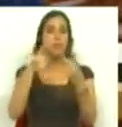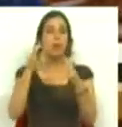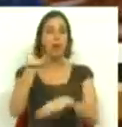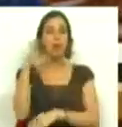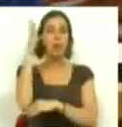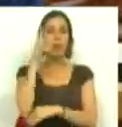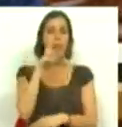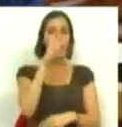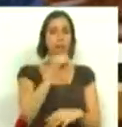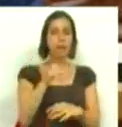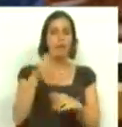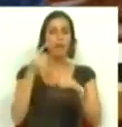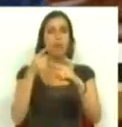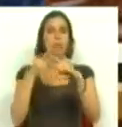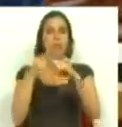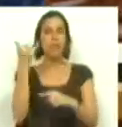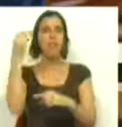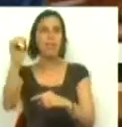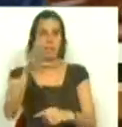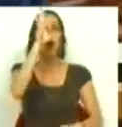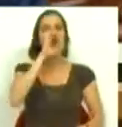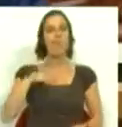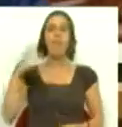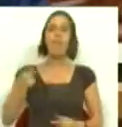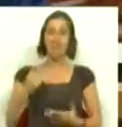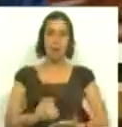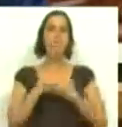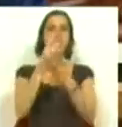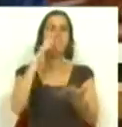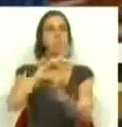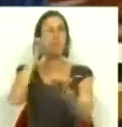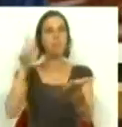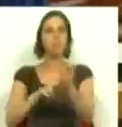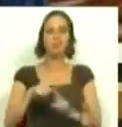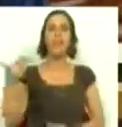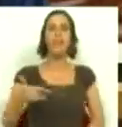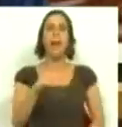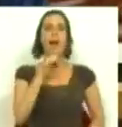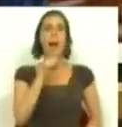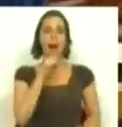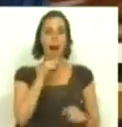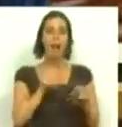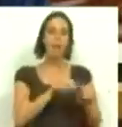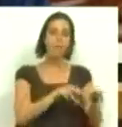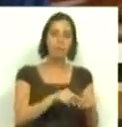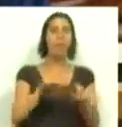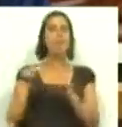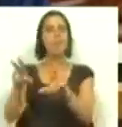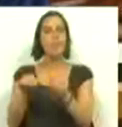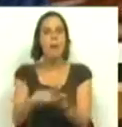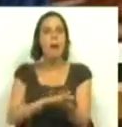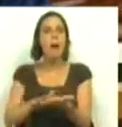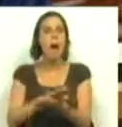Conferência Rio+20, o Estado português deverá apoiar o reconhecimento do direito à água potável e ao